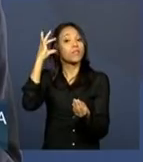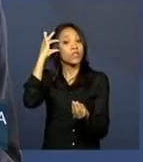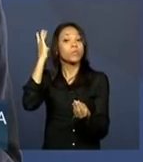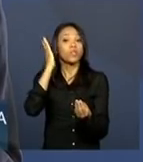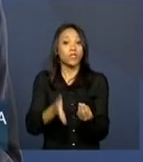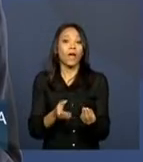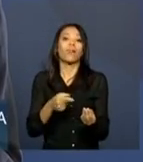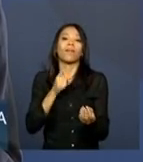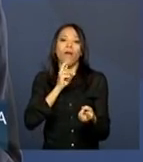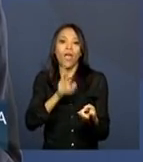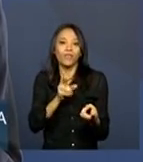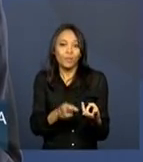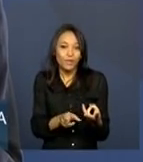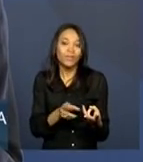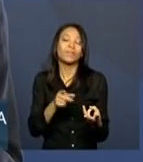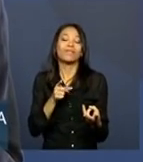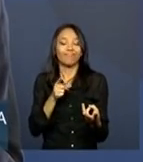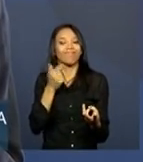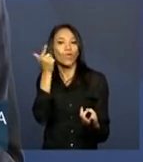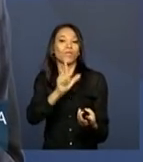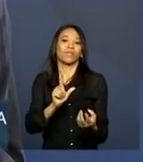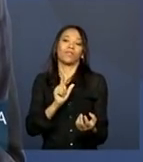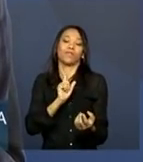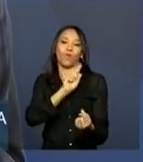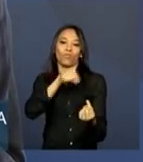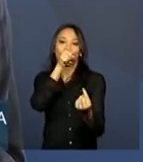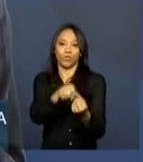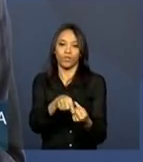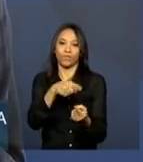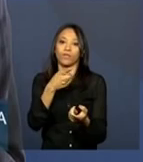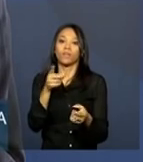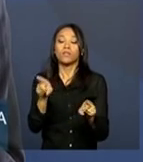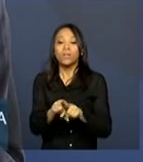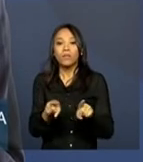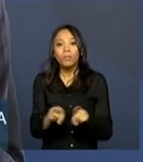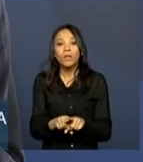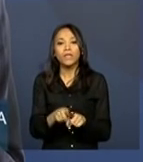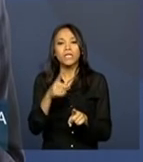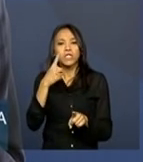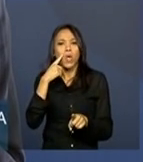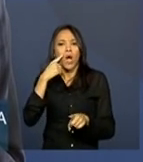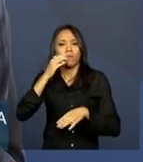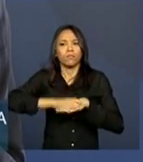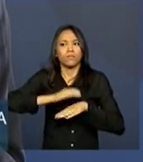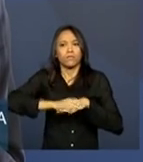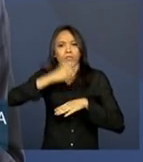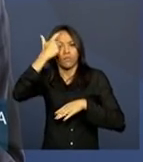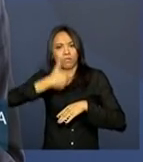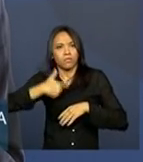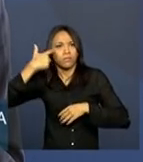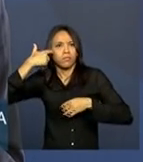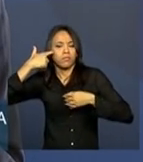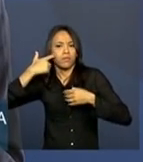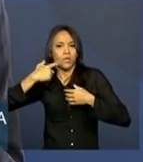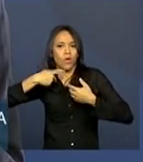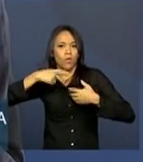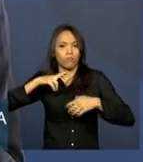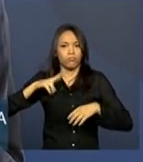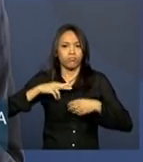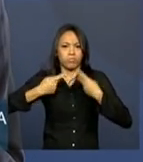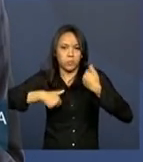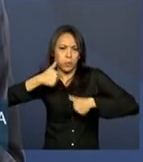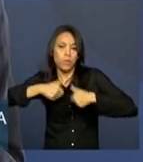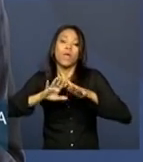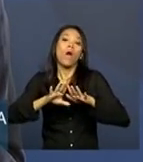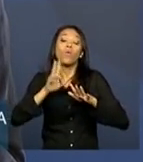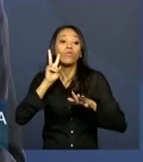responderam a este compromisso evitamos abordagens de caráter analítico demos prioridade ao enfoque calcado